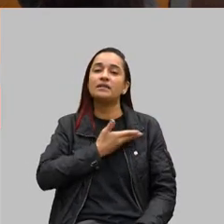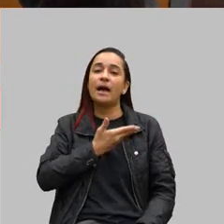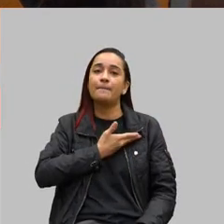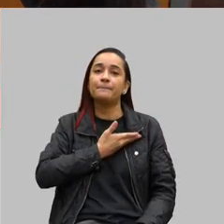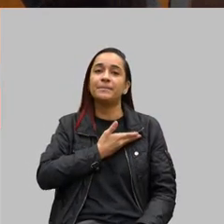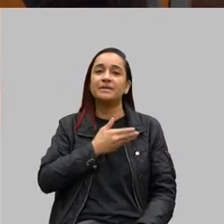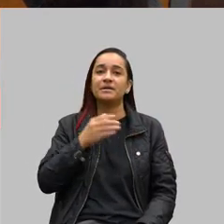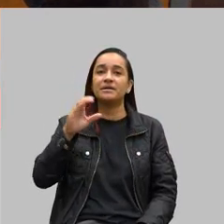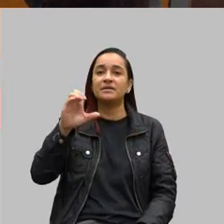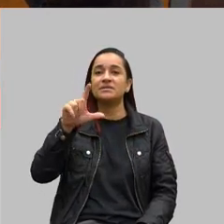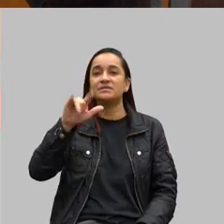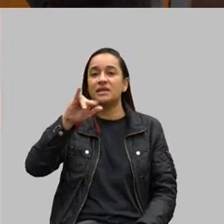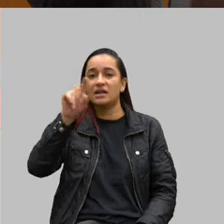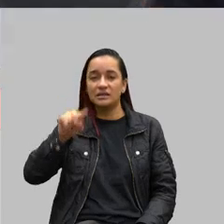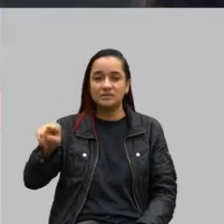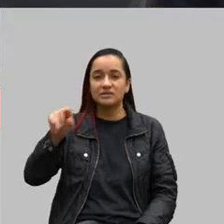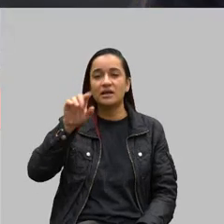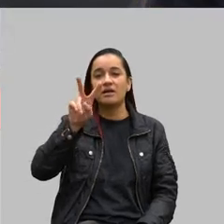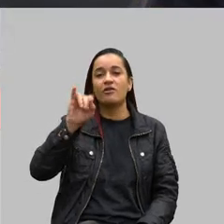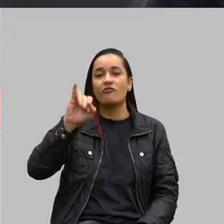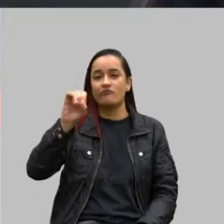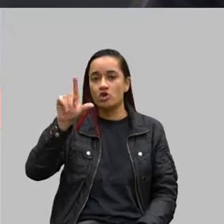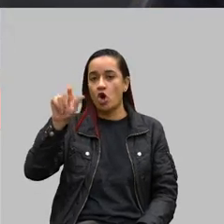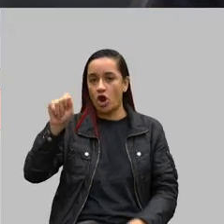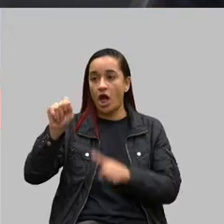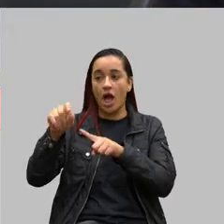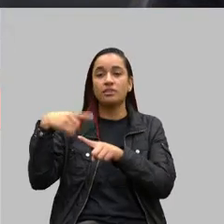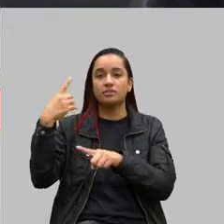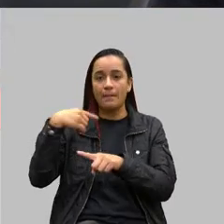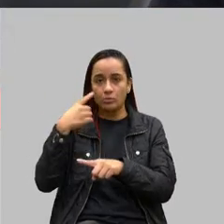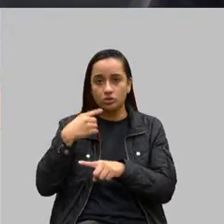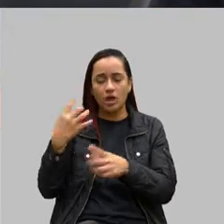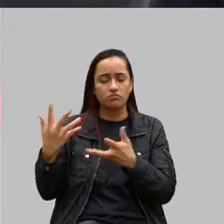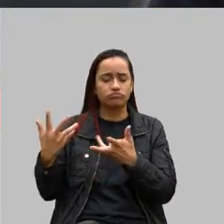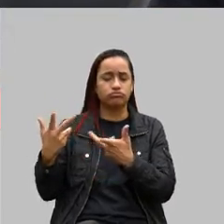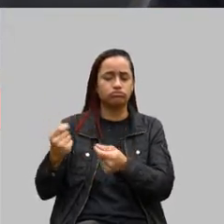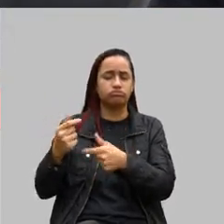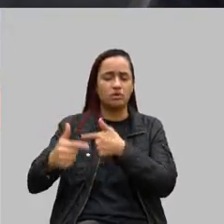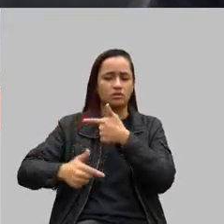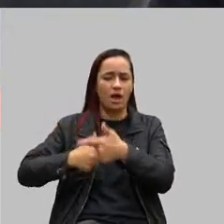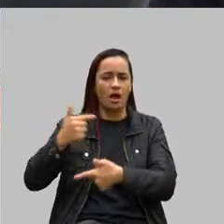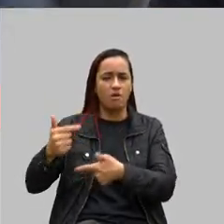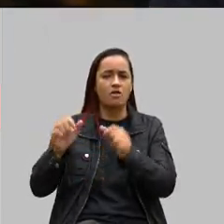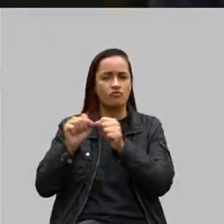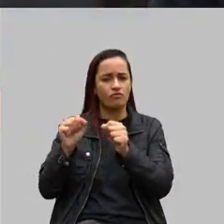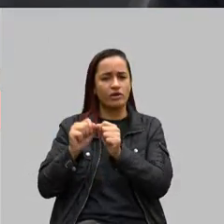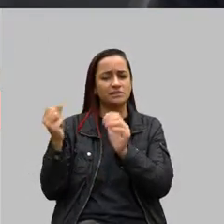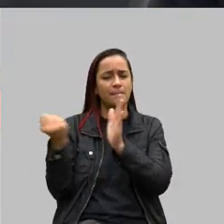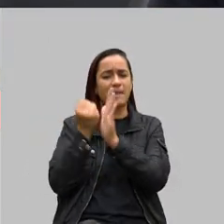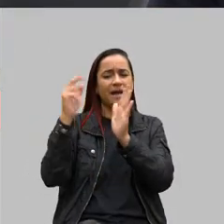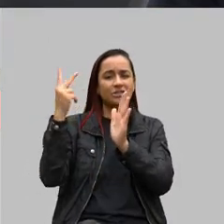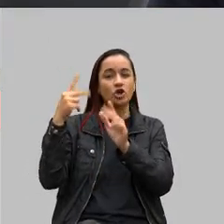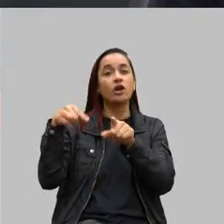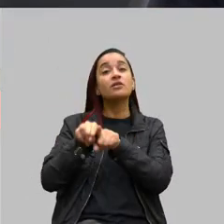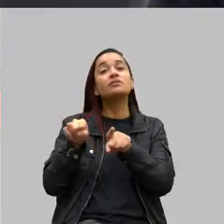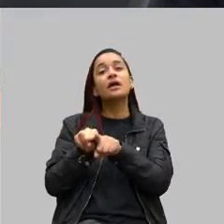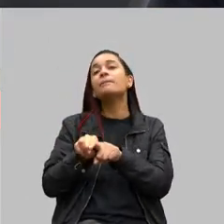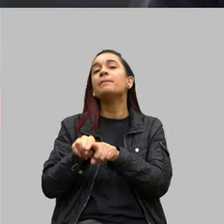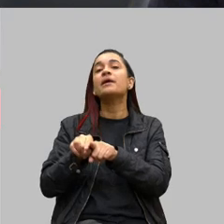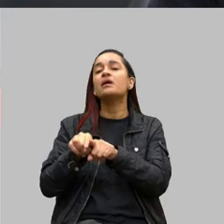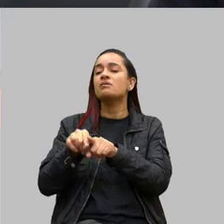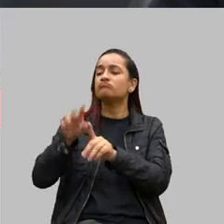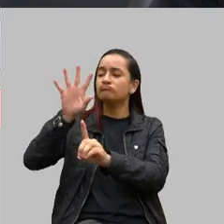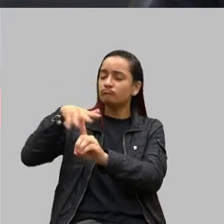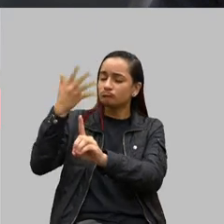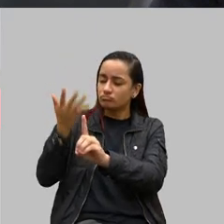laviola deputada guerreira uma deputada realmente que fez história e que veio para honrar também esse sobrenome que é tão importante para